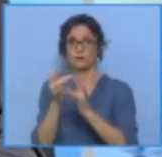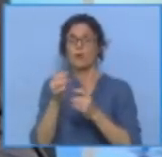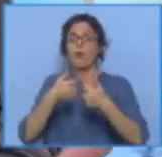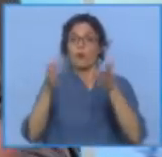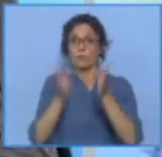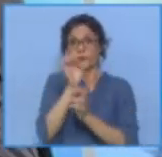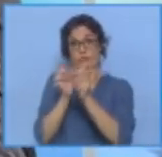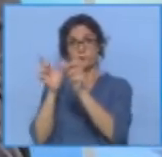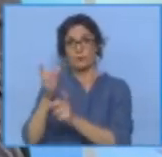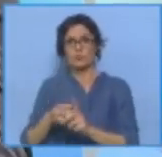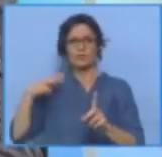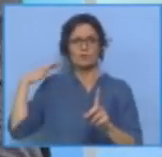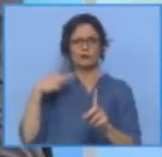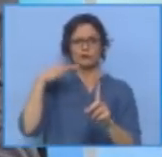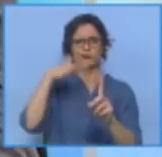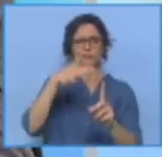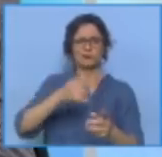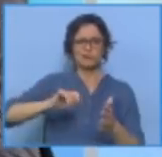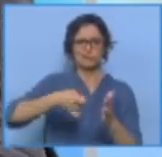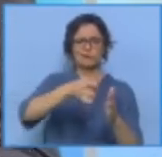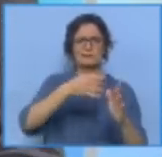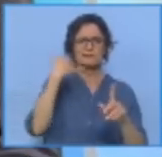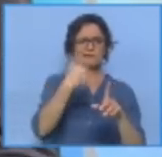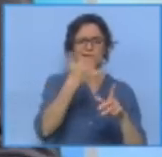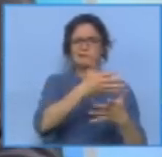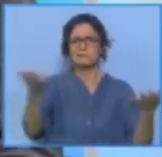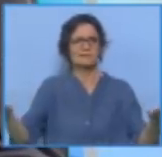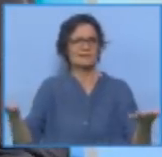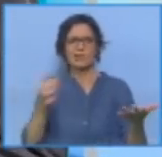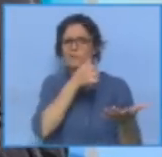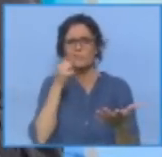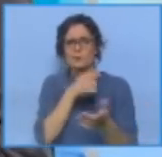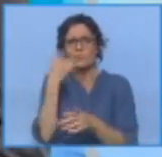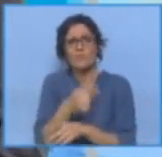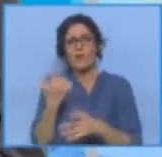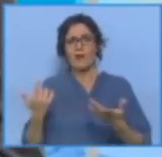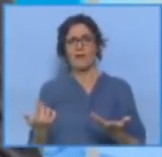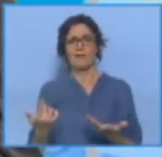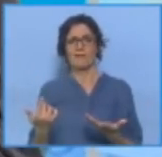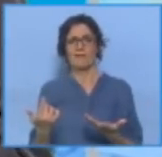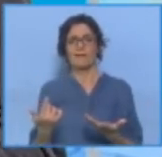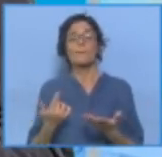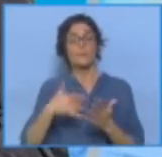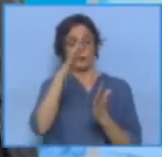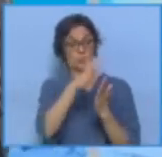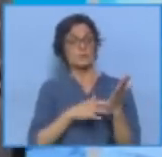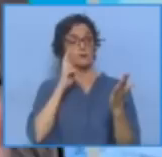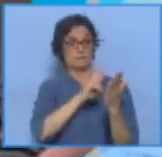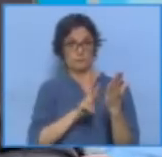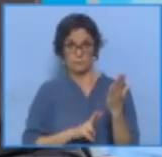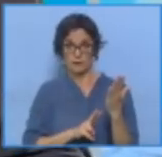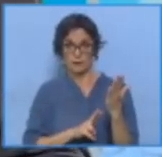Jesus. E, portanto, nessa medida nós cristãos podemos interpretar o texto olhando para Jesus. Mas é o